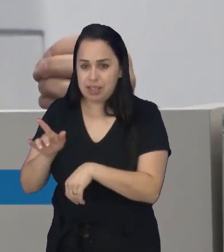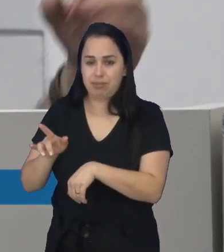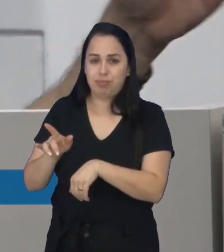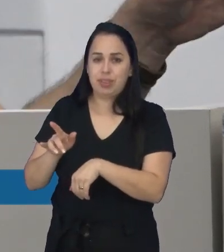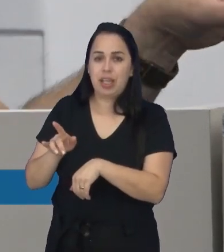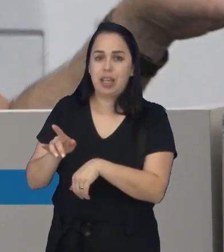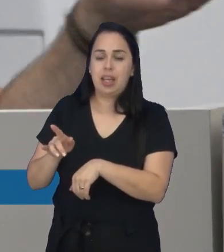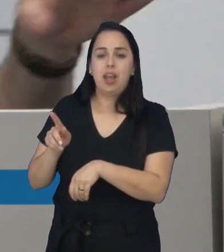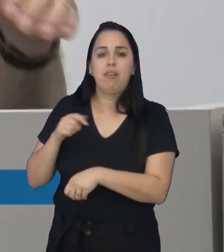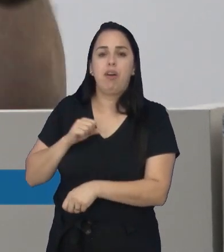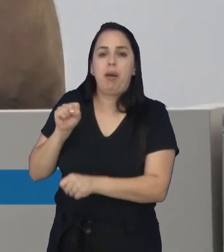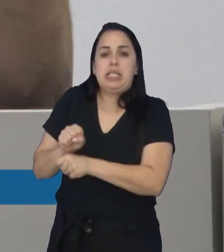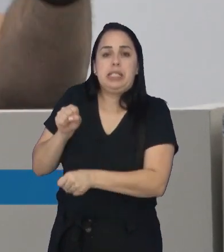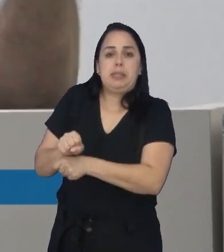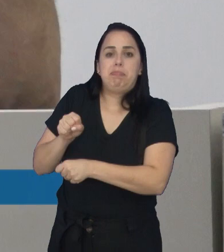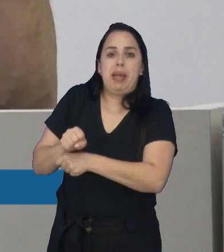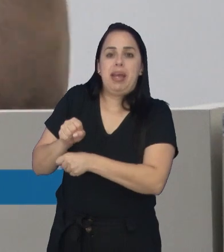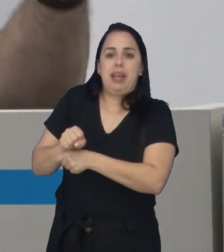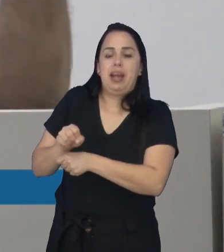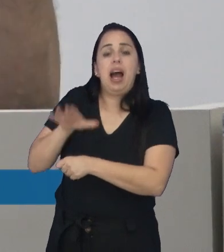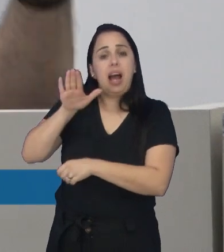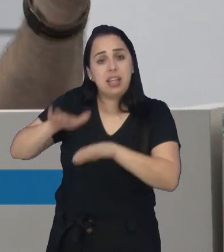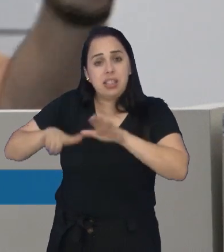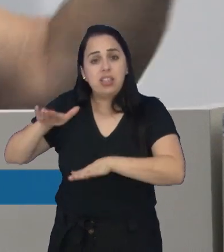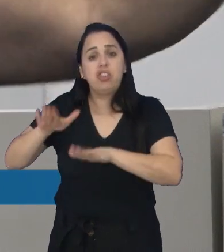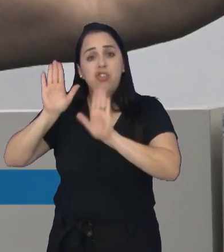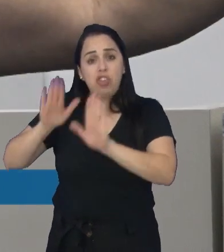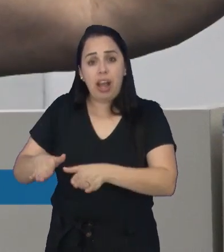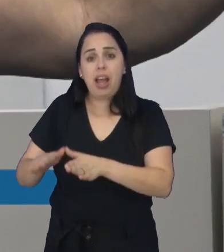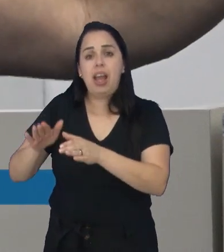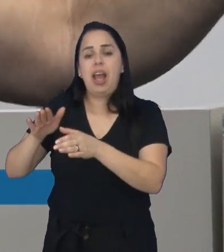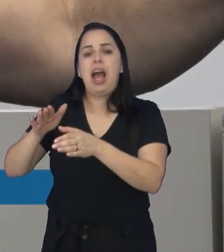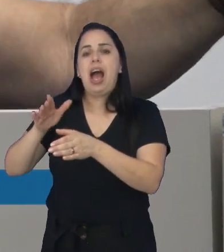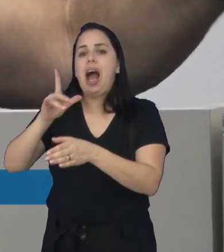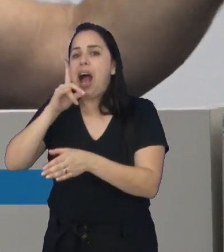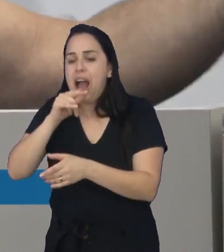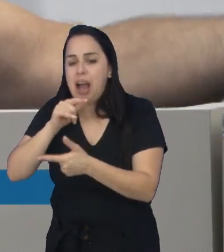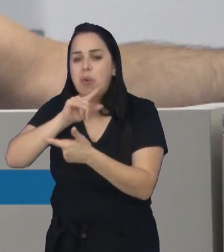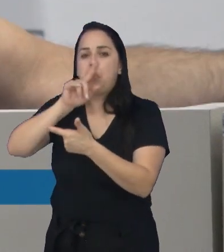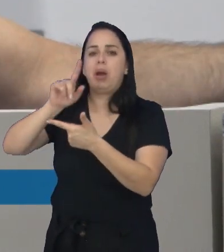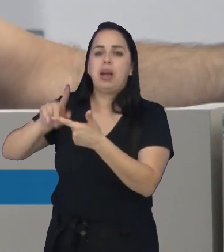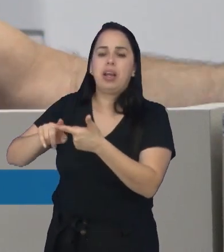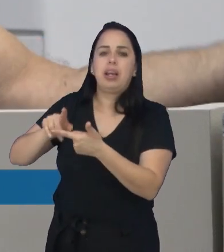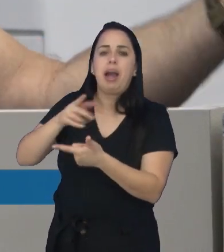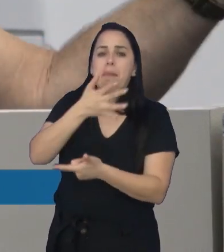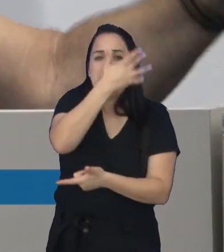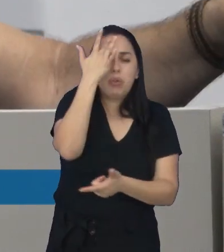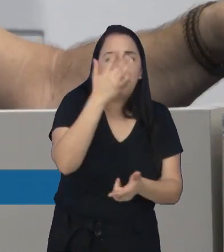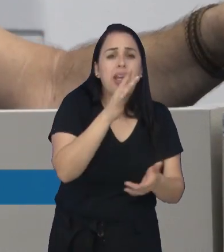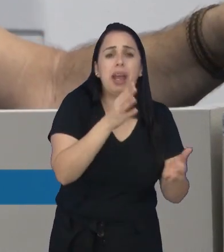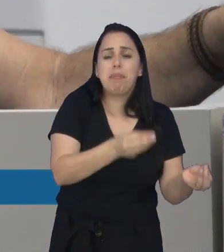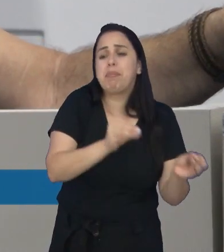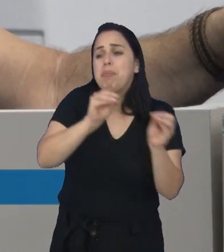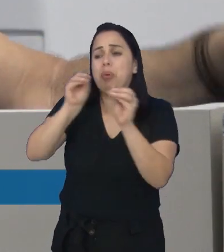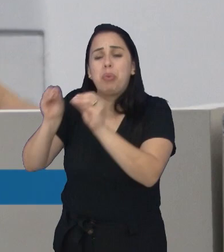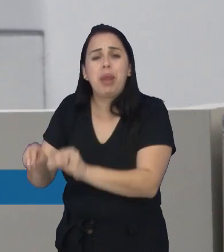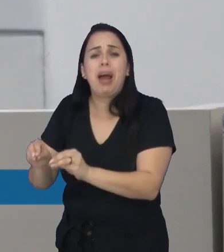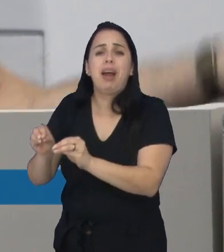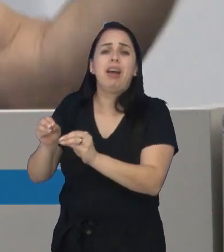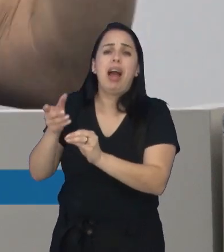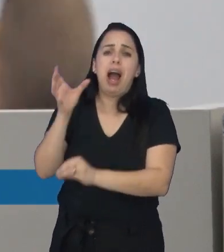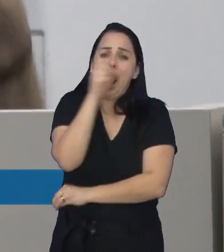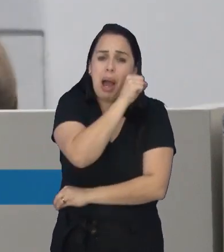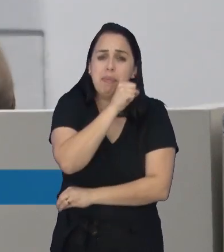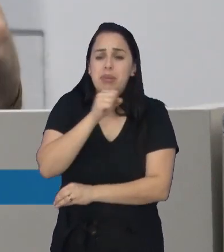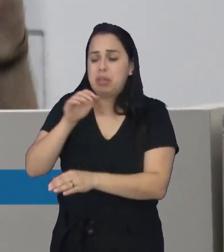segurar aquele que ele já fez ele já botou a água energia da drenagem para o cara que tá morando de aluguel que comprou o lote poder fazer a sua casa depois